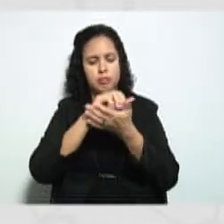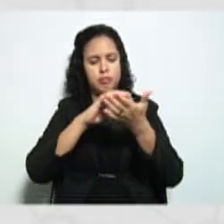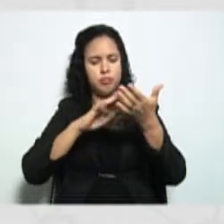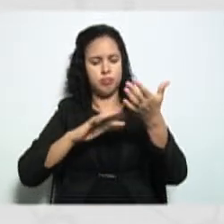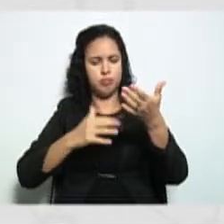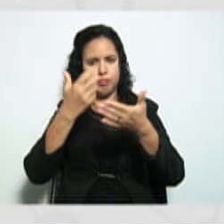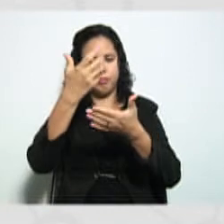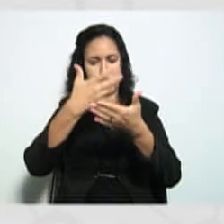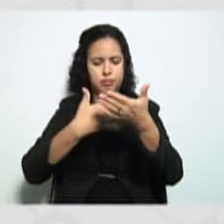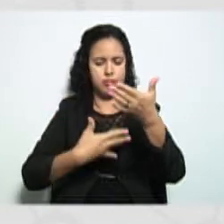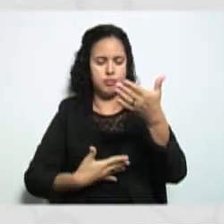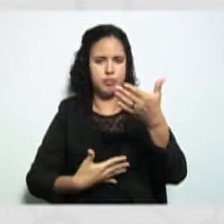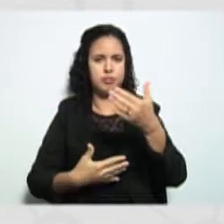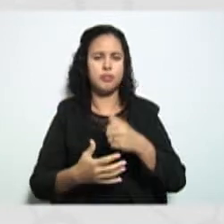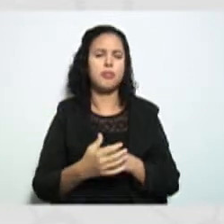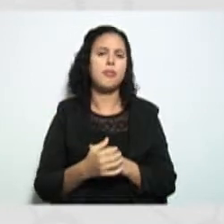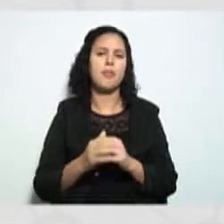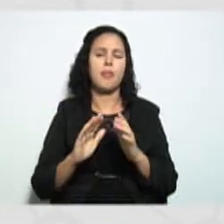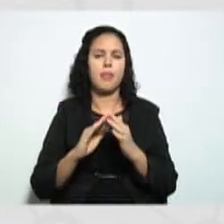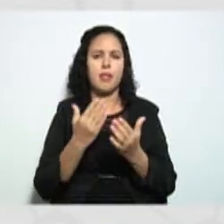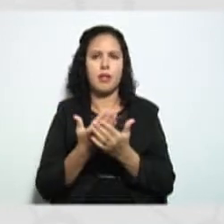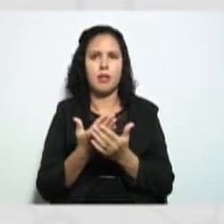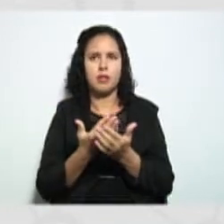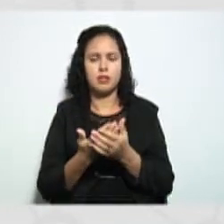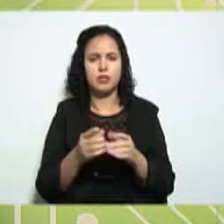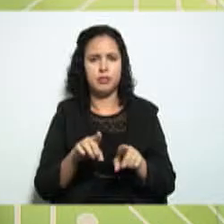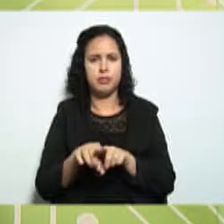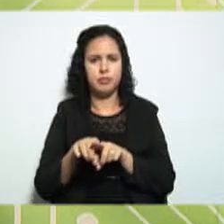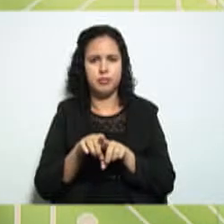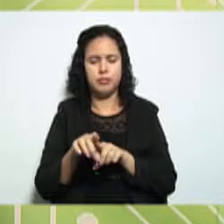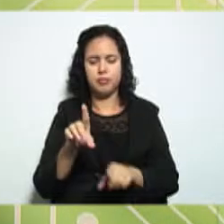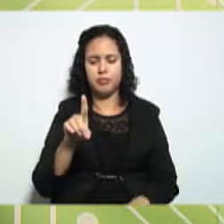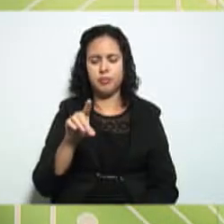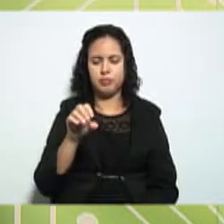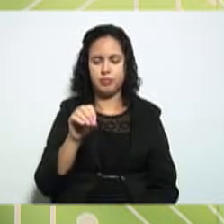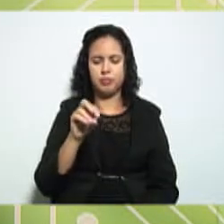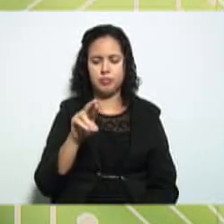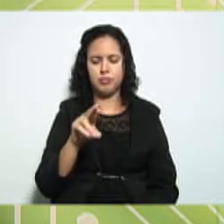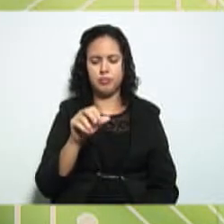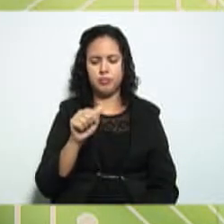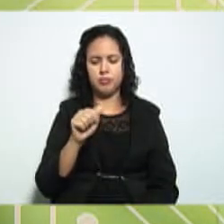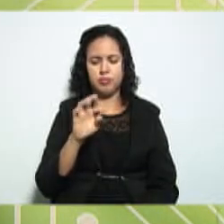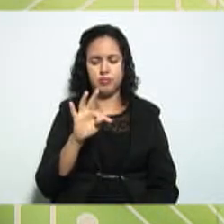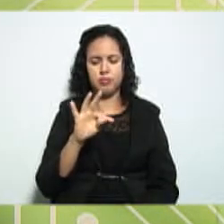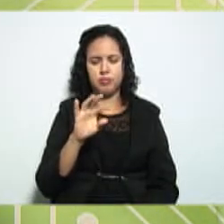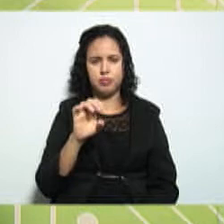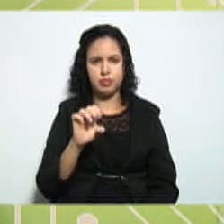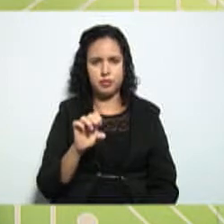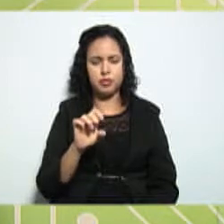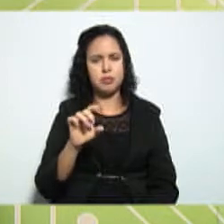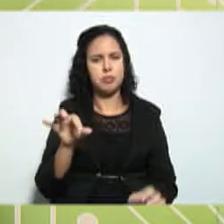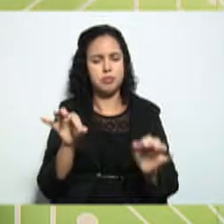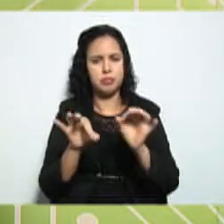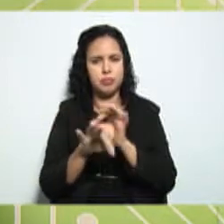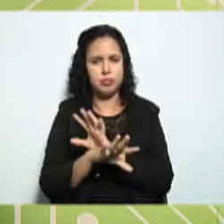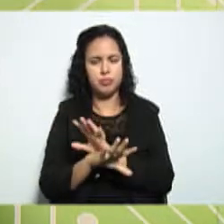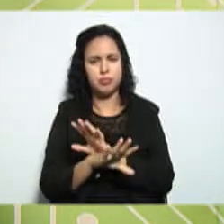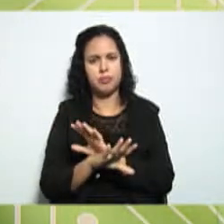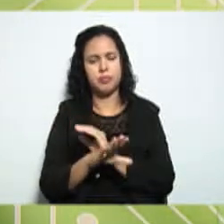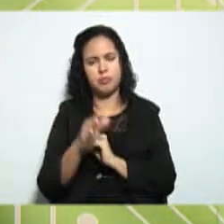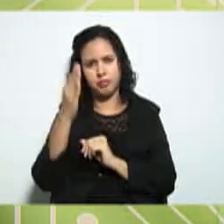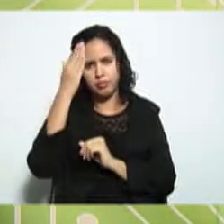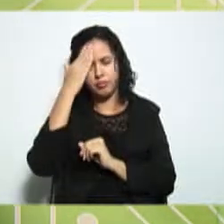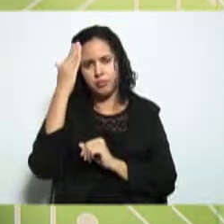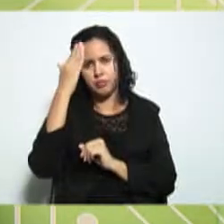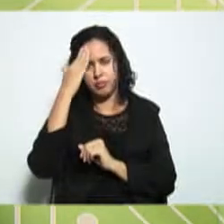tempo. Da Escola Irmã Dorothy. Irmã Dorothy. Carlos, parabéns pela resposta, ficou bastante completa, né? Espero que agora a gente tenha passado com um pouquinho